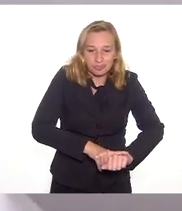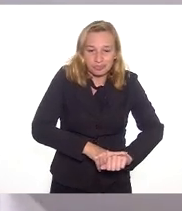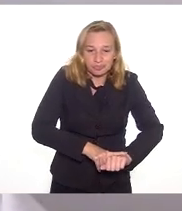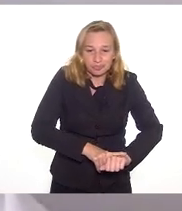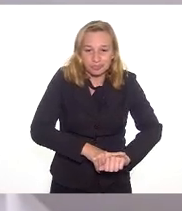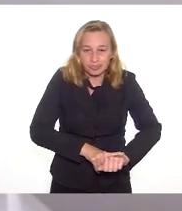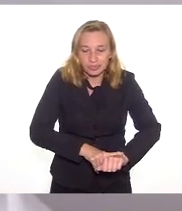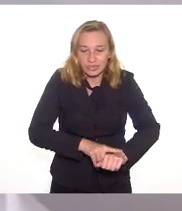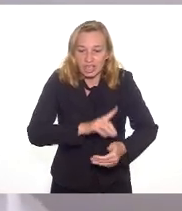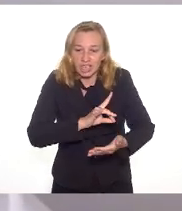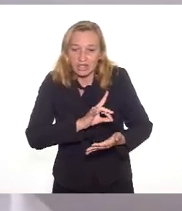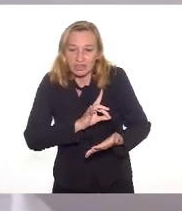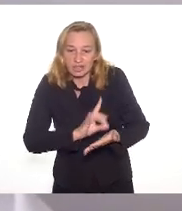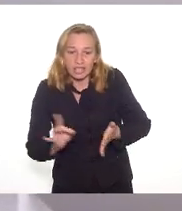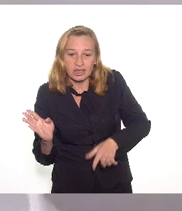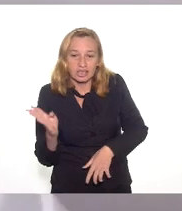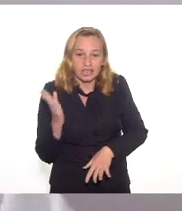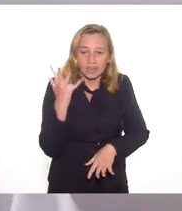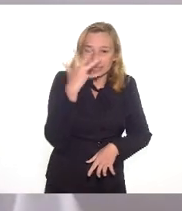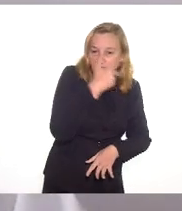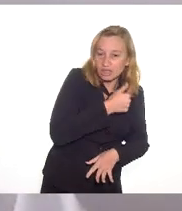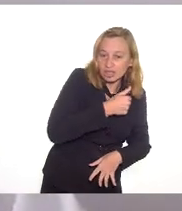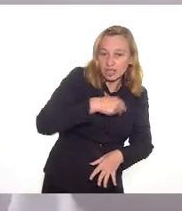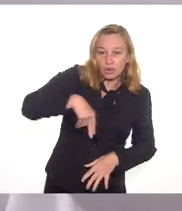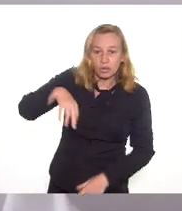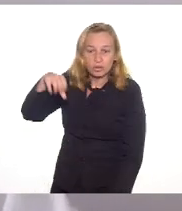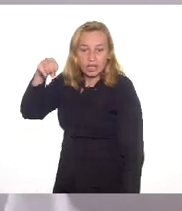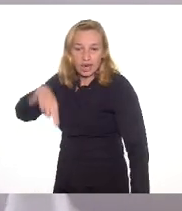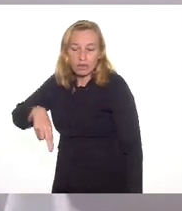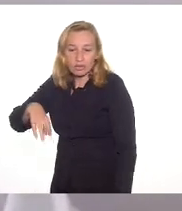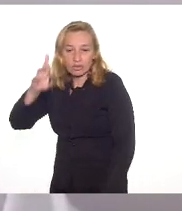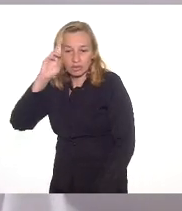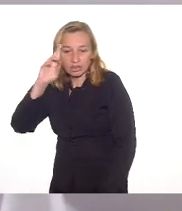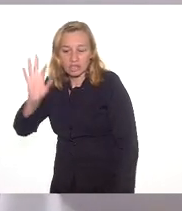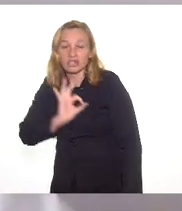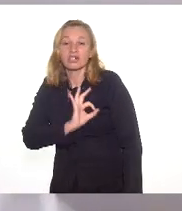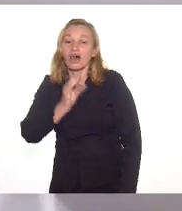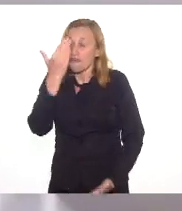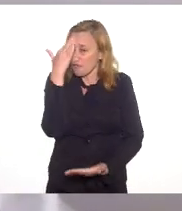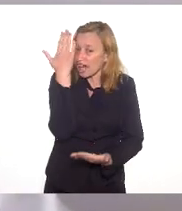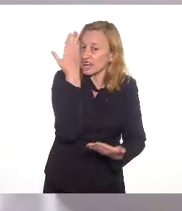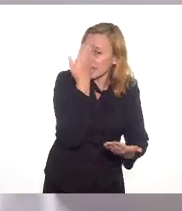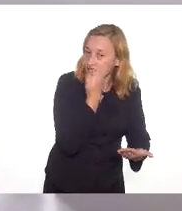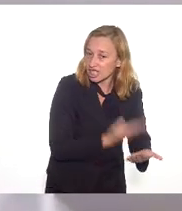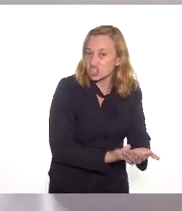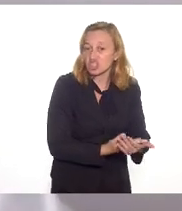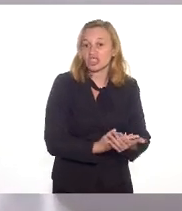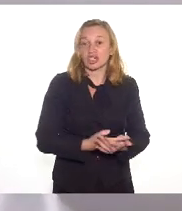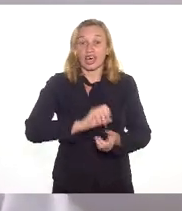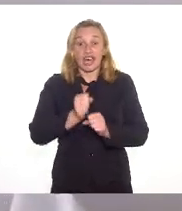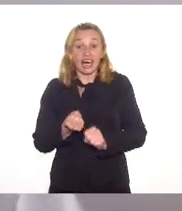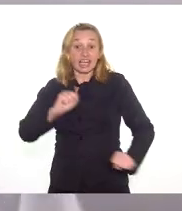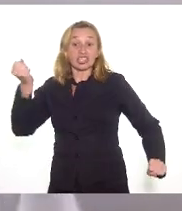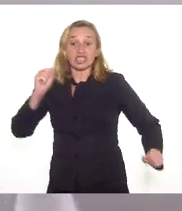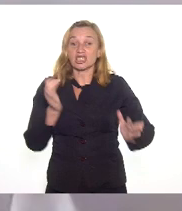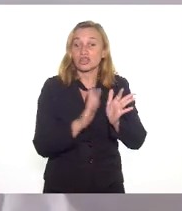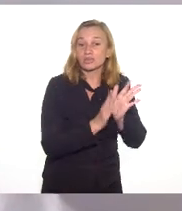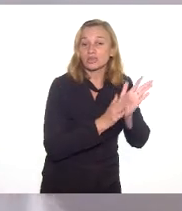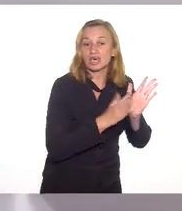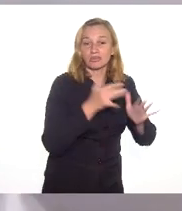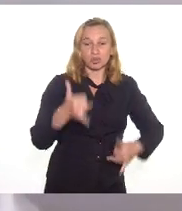engana que é bonita, o Nelson Sargento diz que acredita. Essa é a grandeza que o samba nos